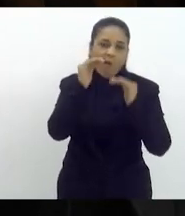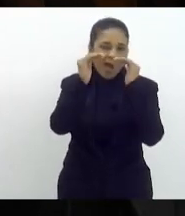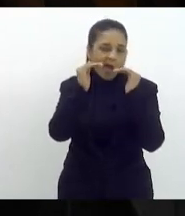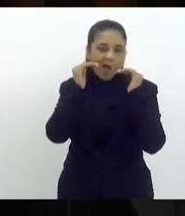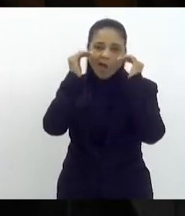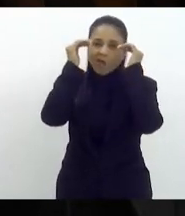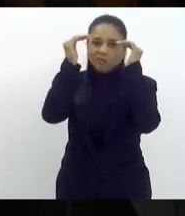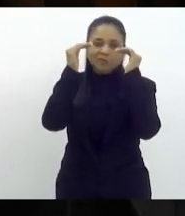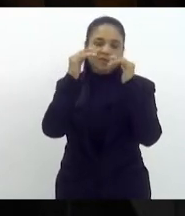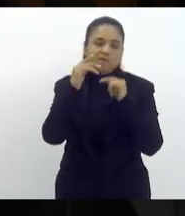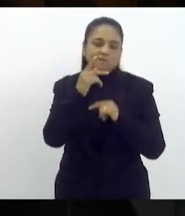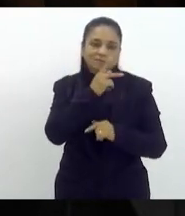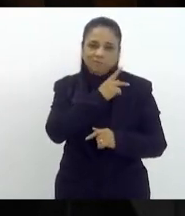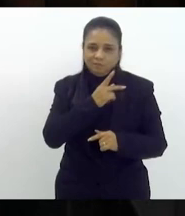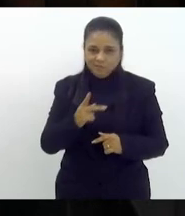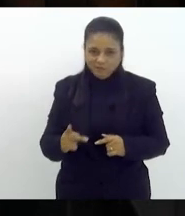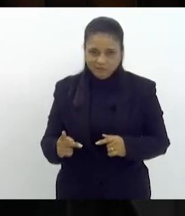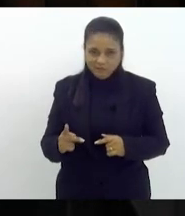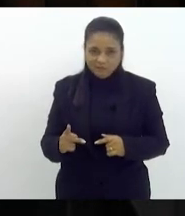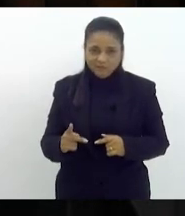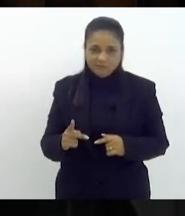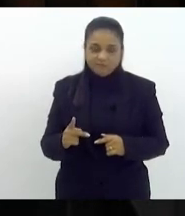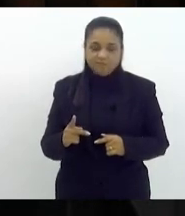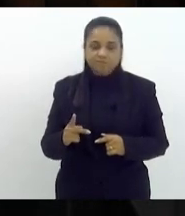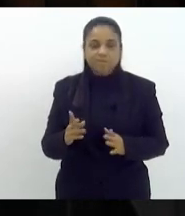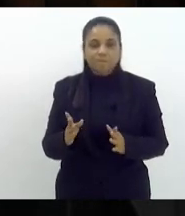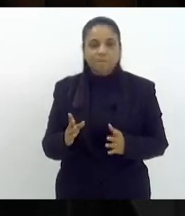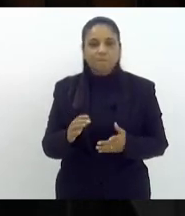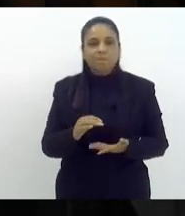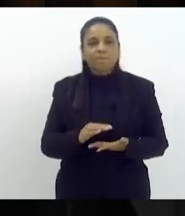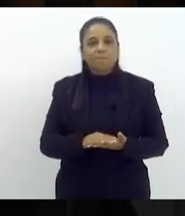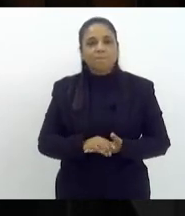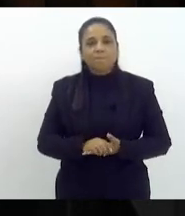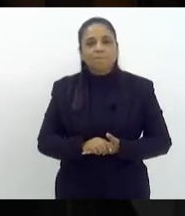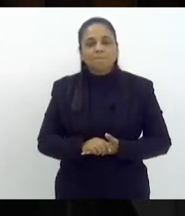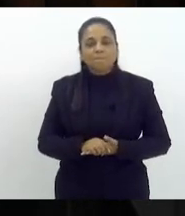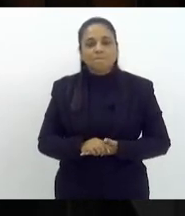do presidente feito isso